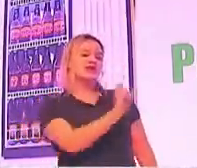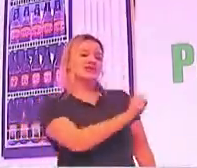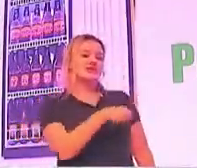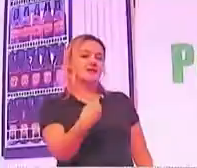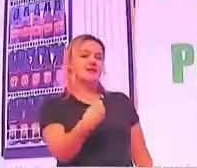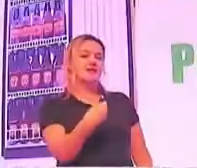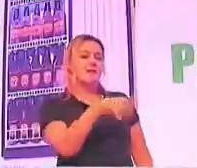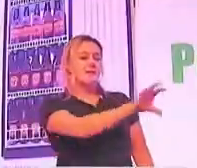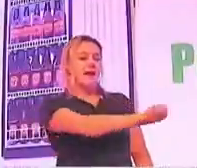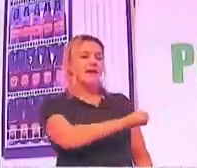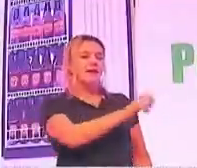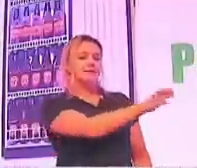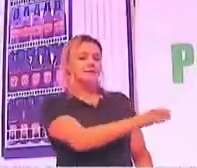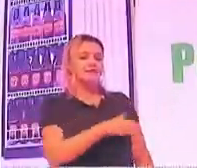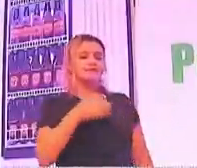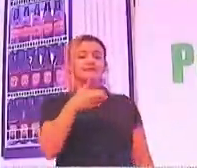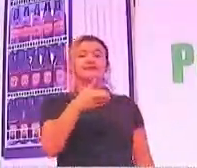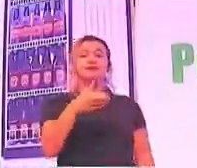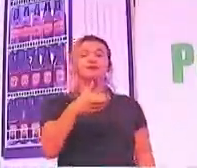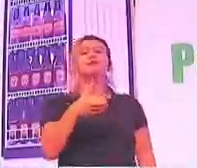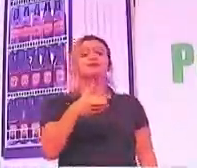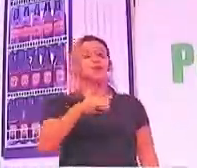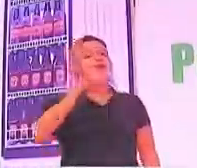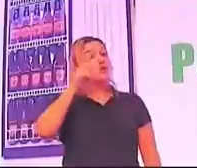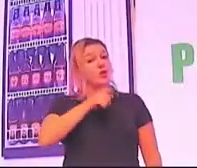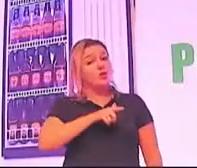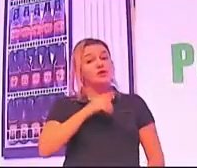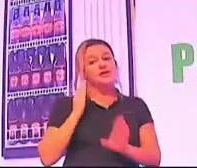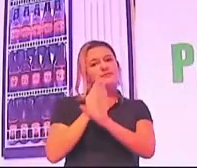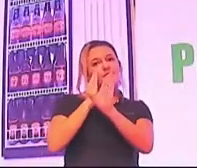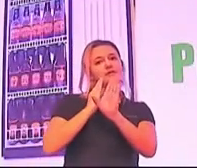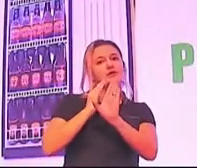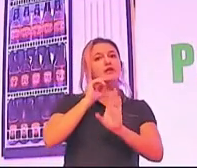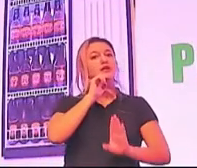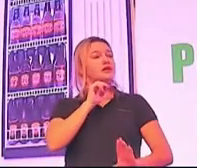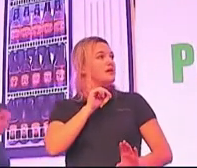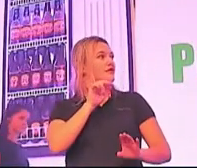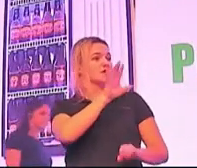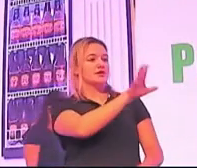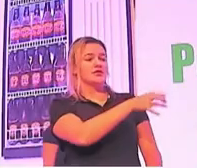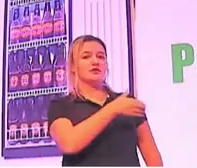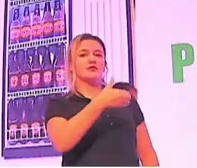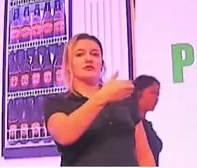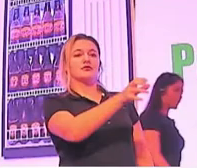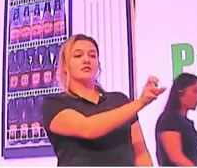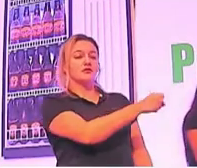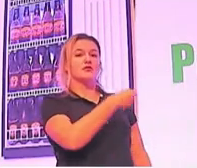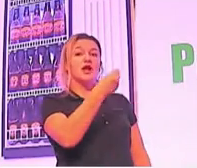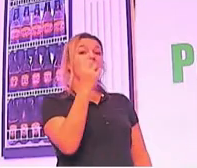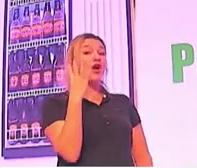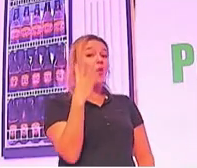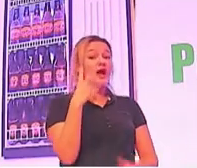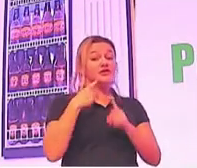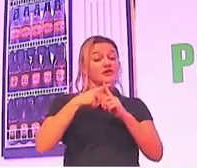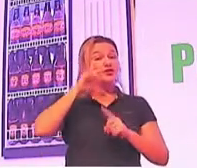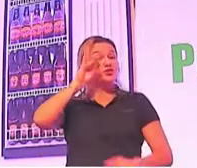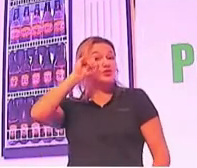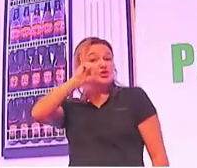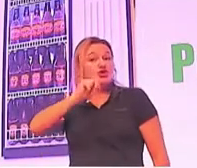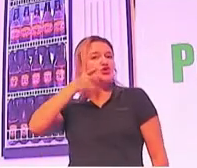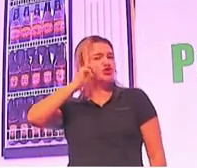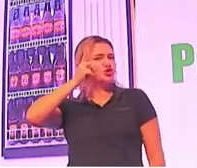dia dessa geladeira? Então ele consegue dizer que você abre a geladeira 4 vezes por dia na sua casa e pega todo